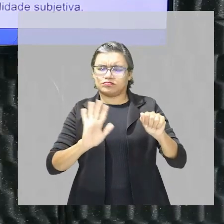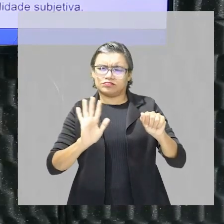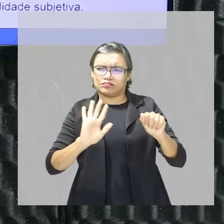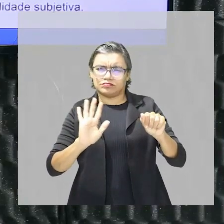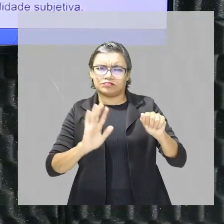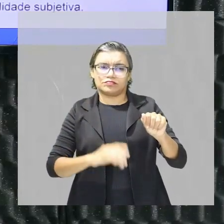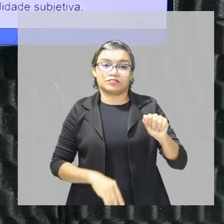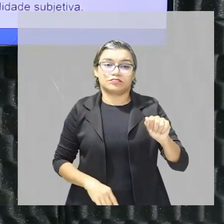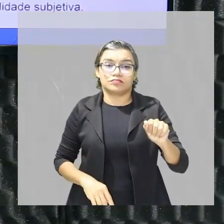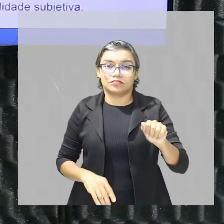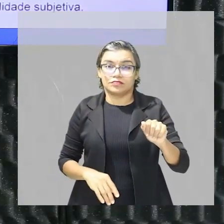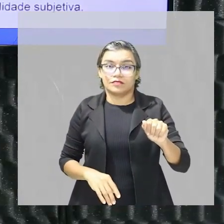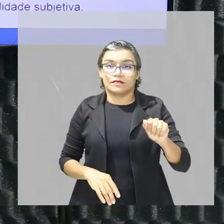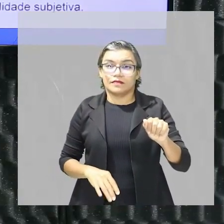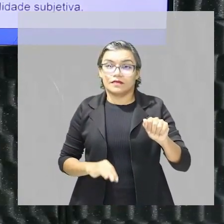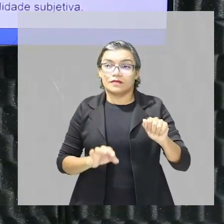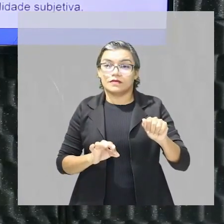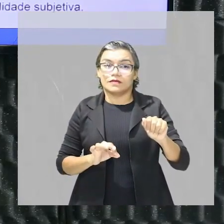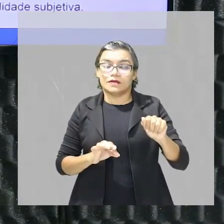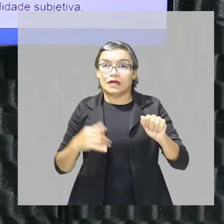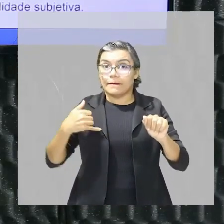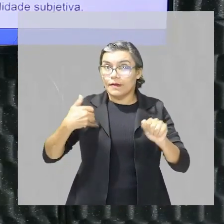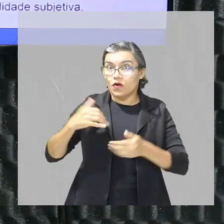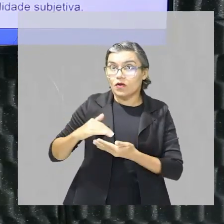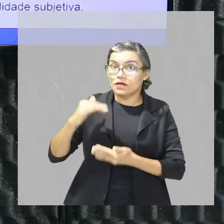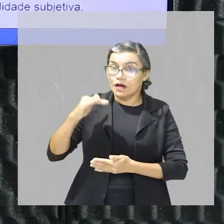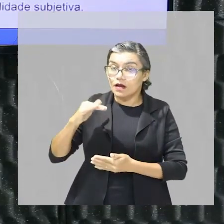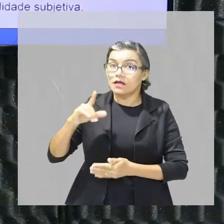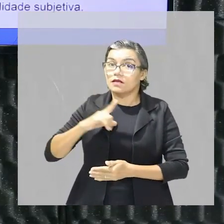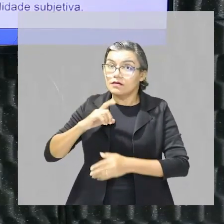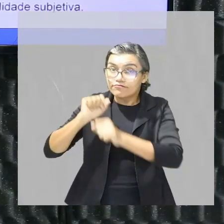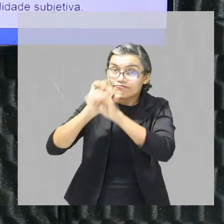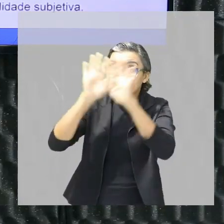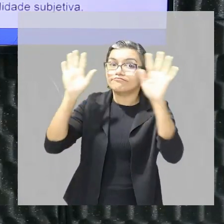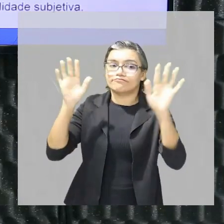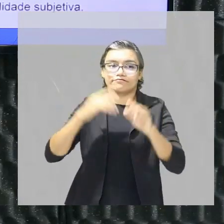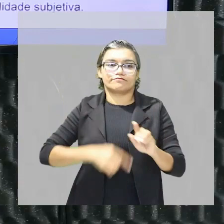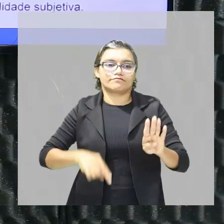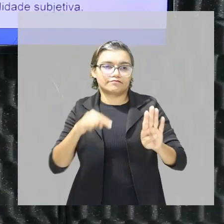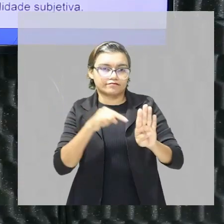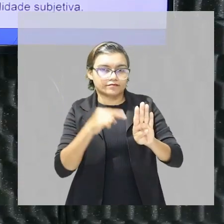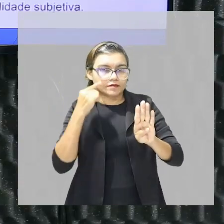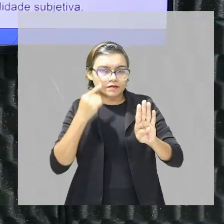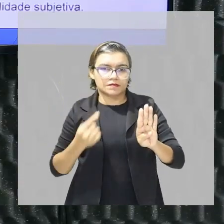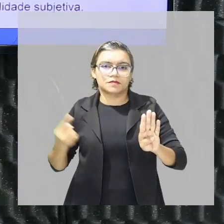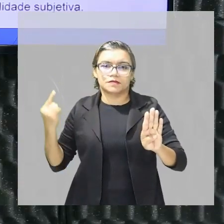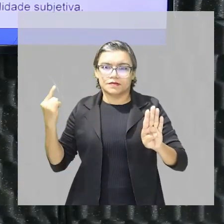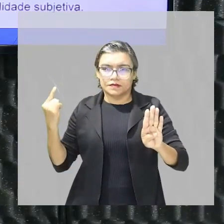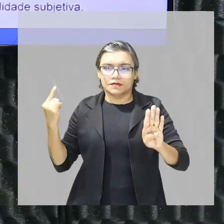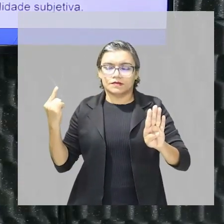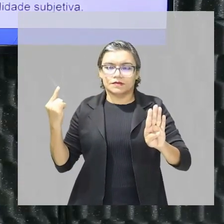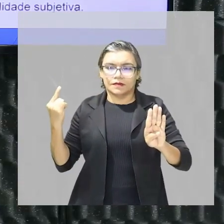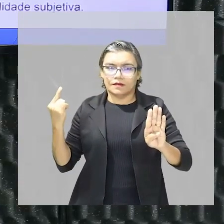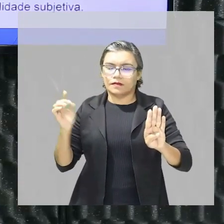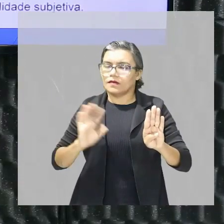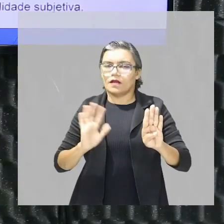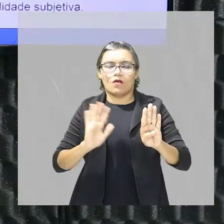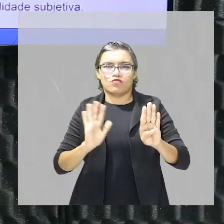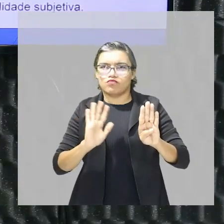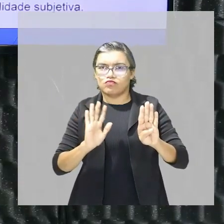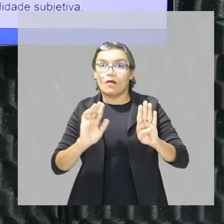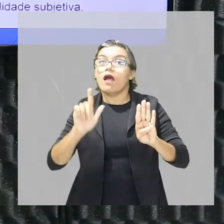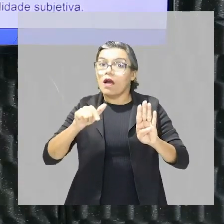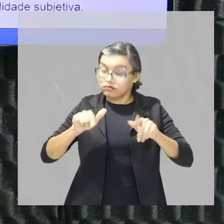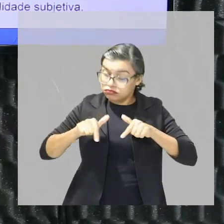é isso que forma a maioridade ou esclarecimento a capacidade de aceitar passivamente não é de forma